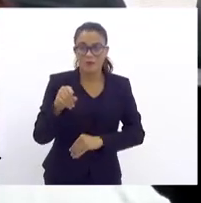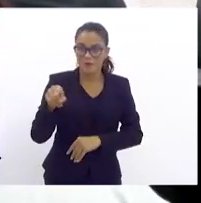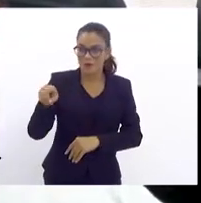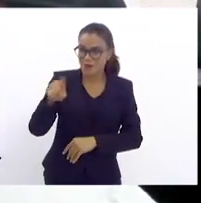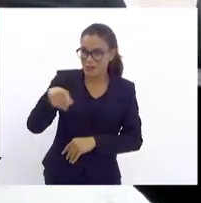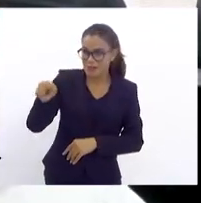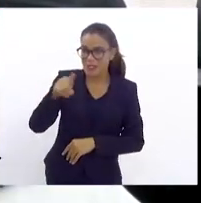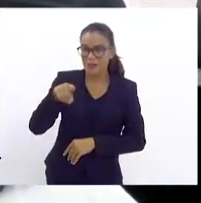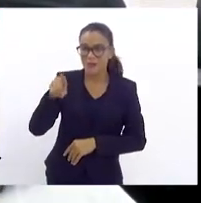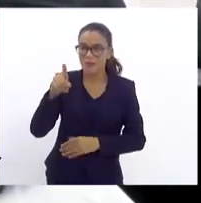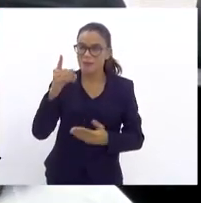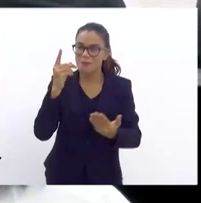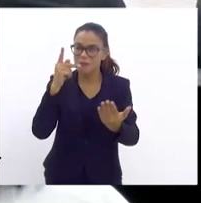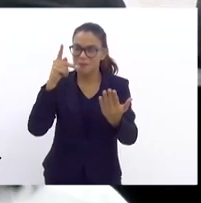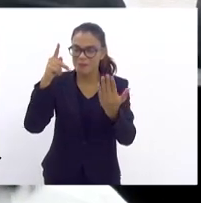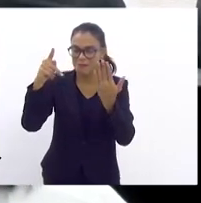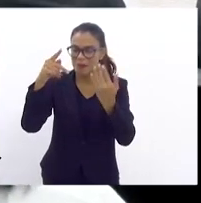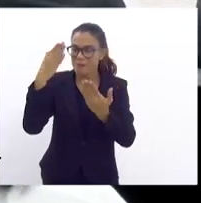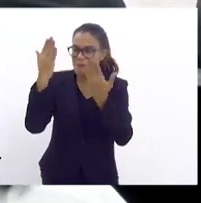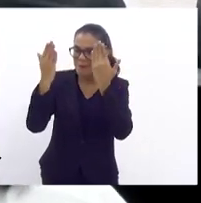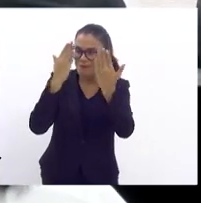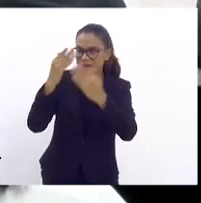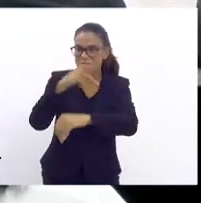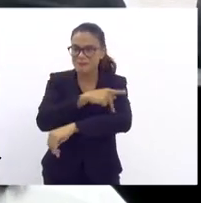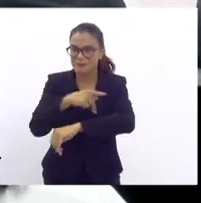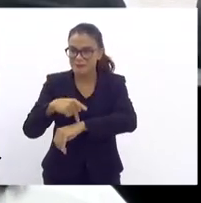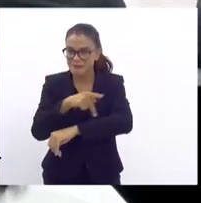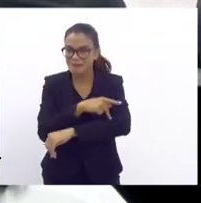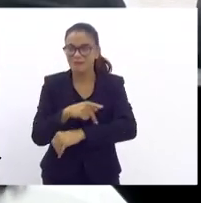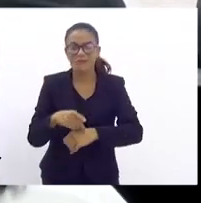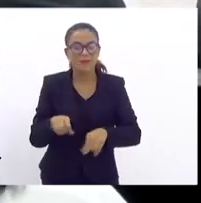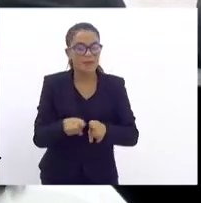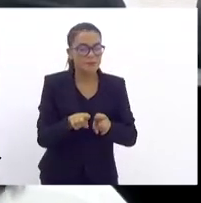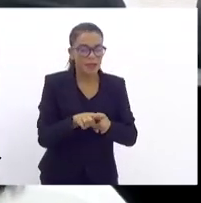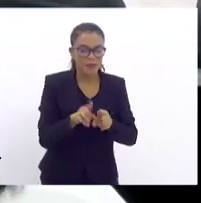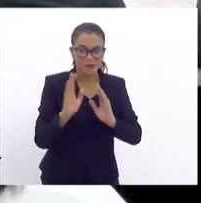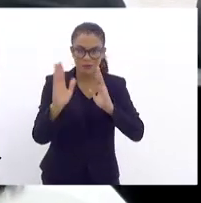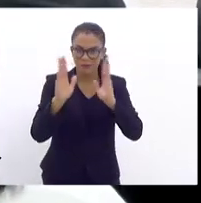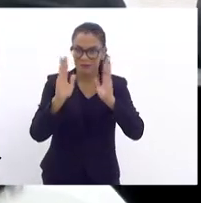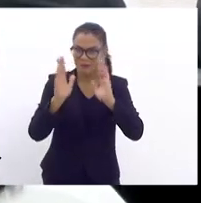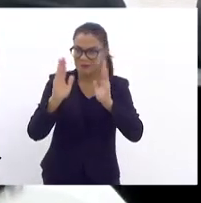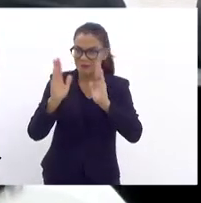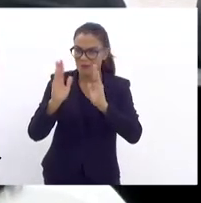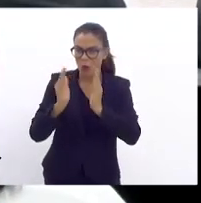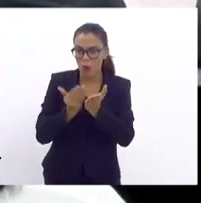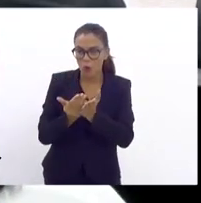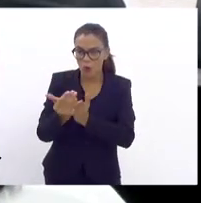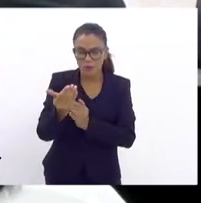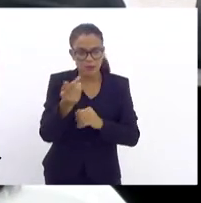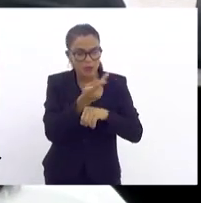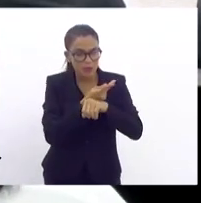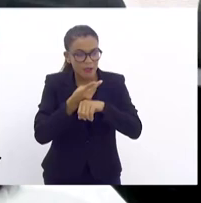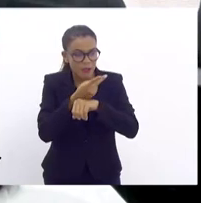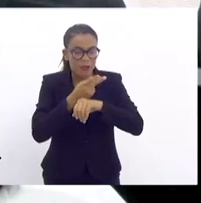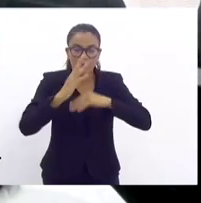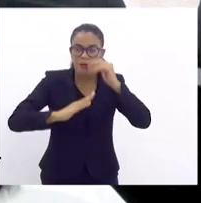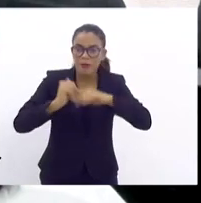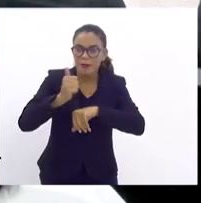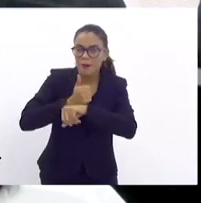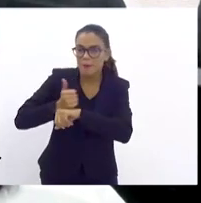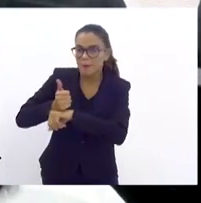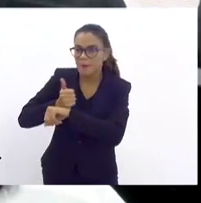pedagoga a atenção de vocês porque durante esse período que eu comecei a procurar profissionais